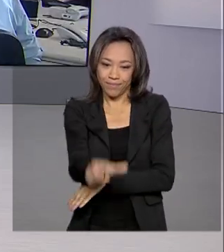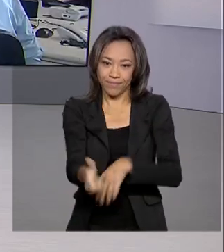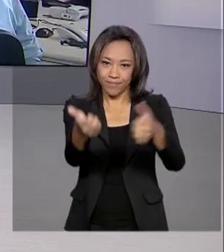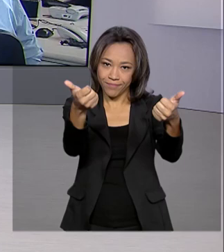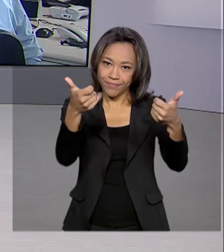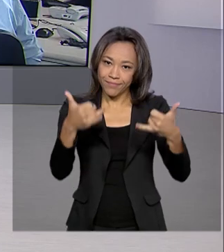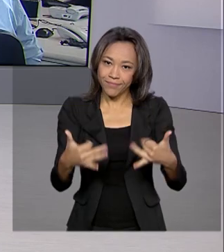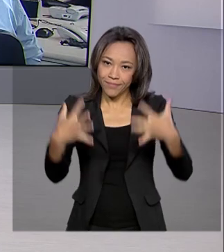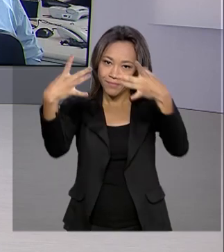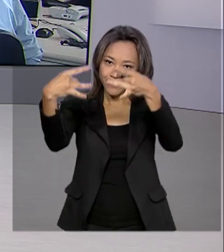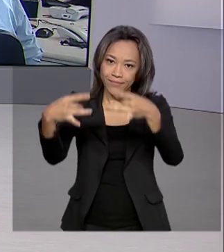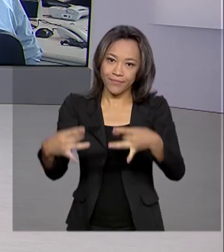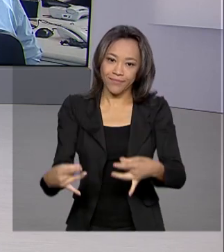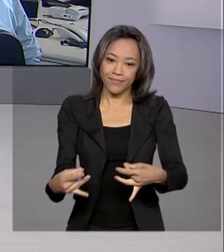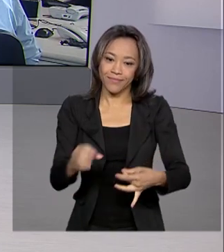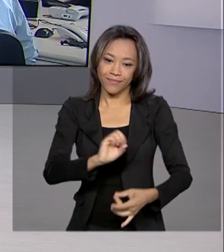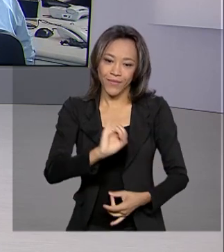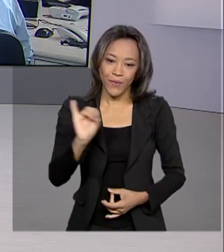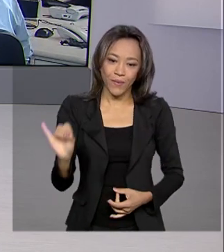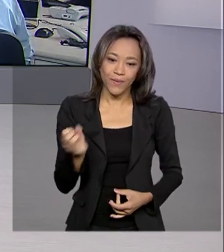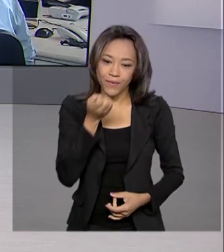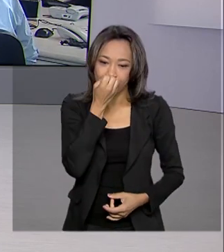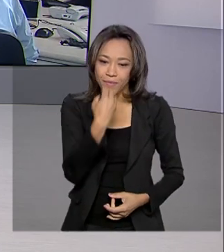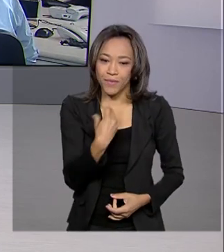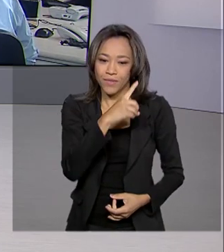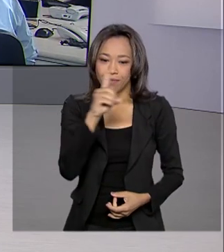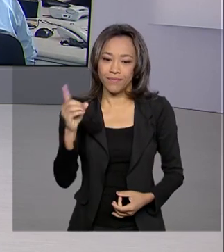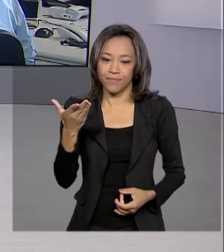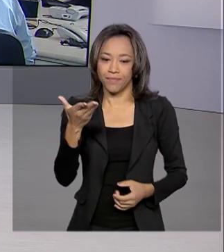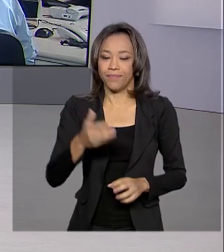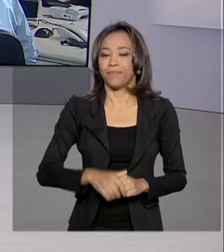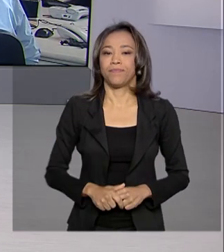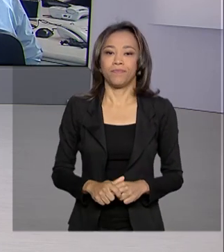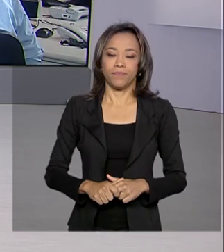Ela traz os detalhes para a gente. Oi, Alessandra, bom dia.